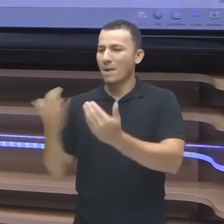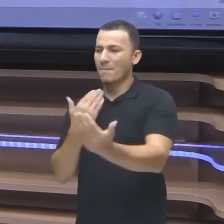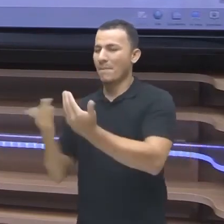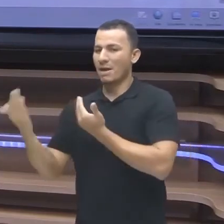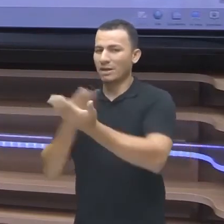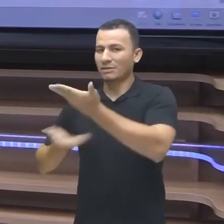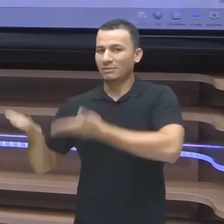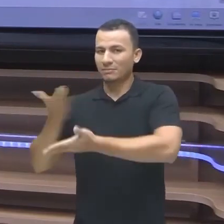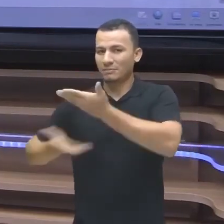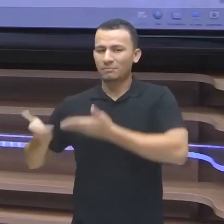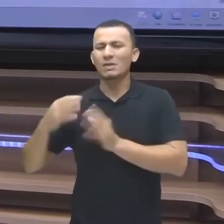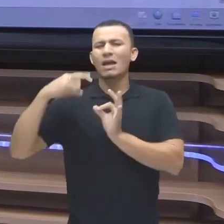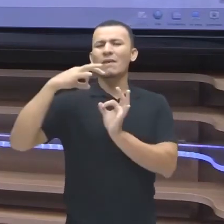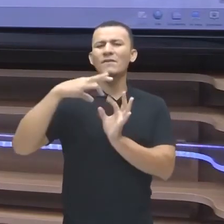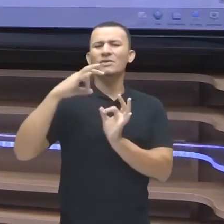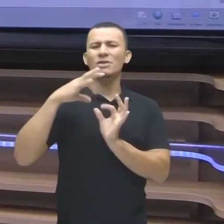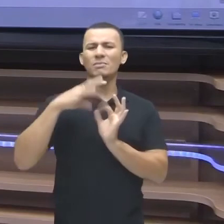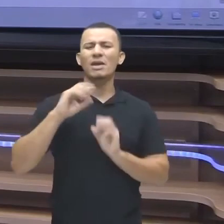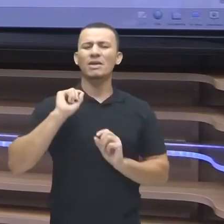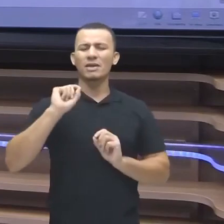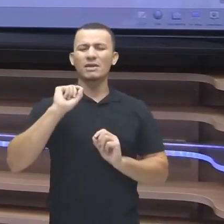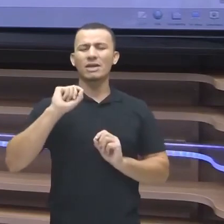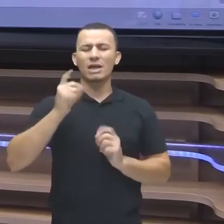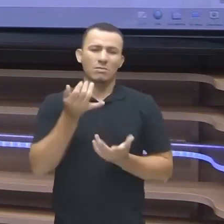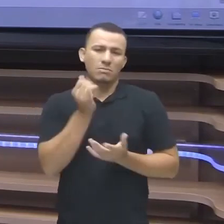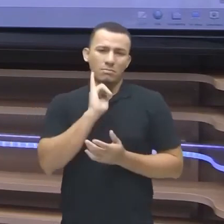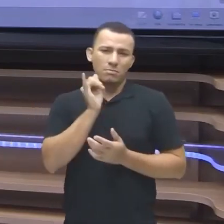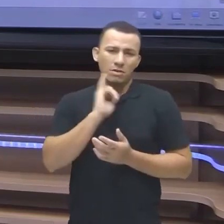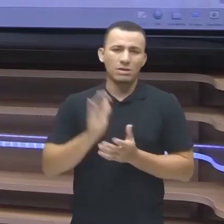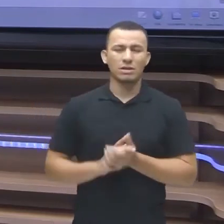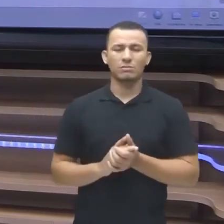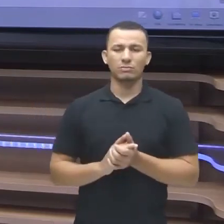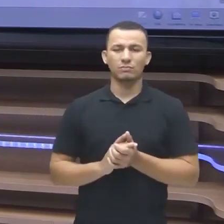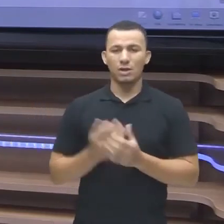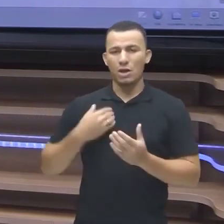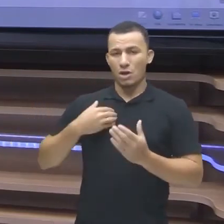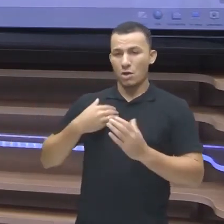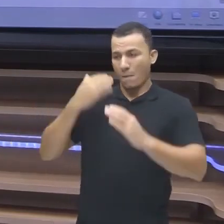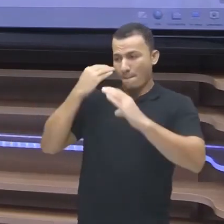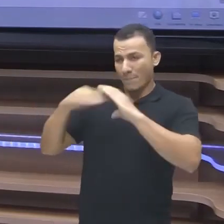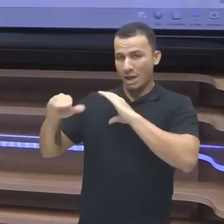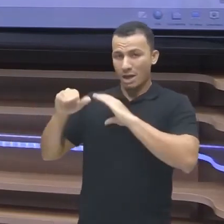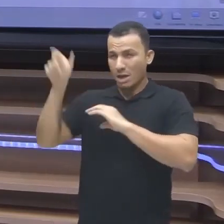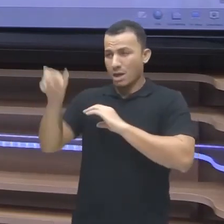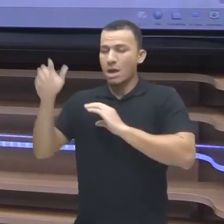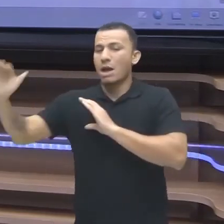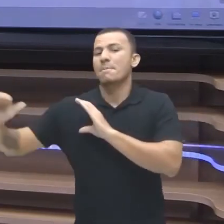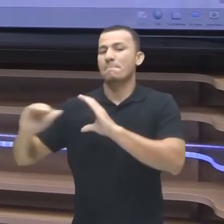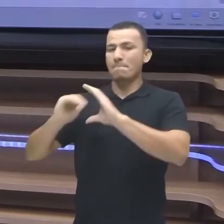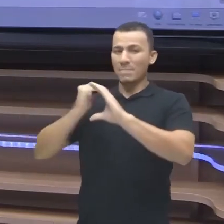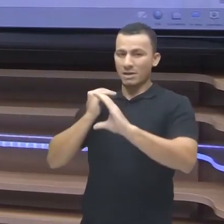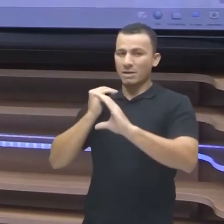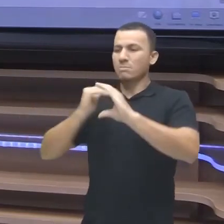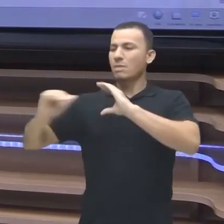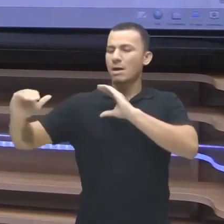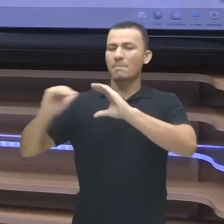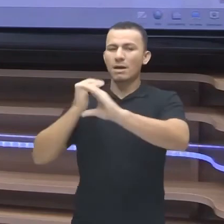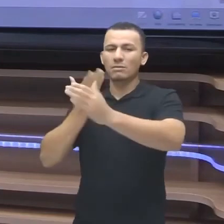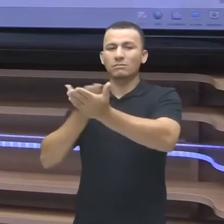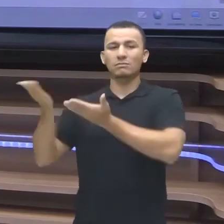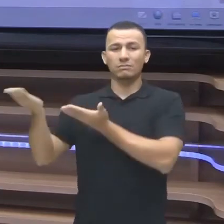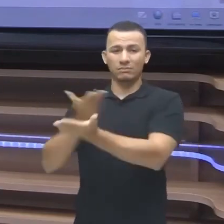como emissora, desenvolvo uma conversa com meu coleguinha e ele responde para mim e aquilo é chamado de feedback. Em